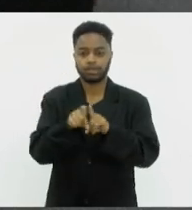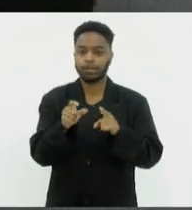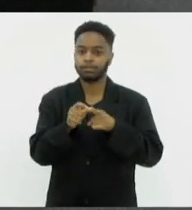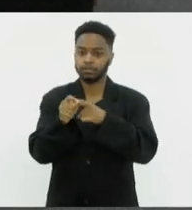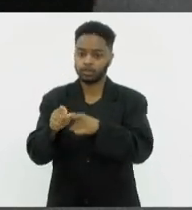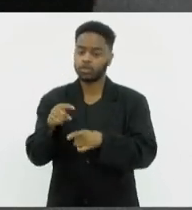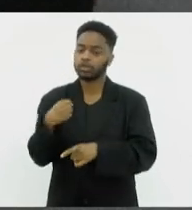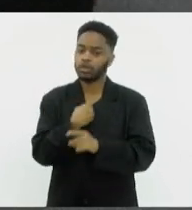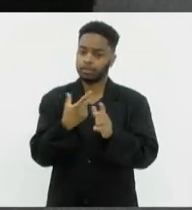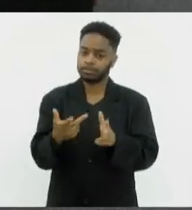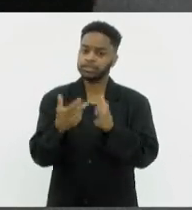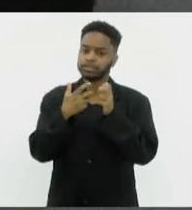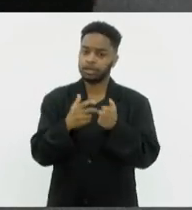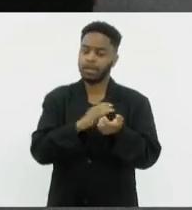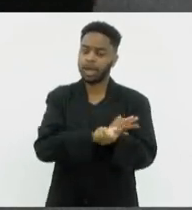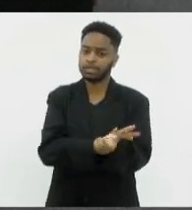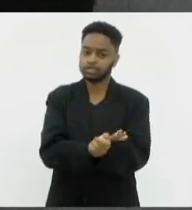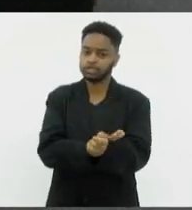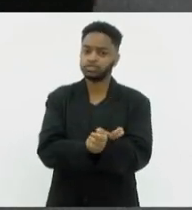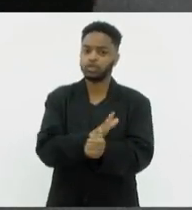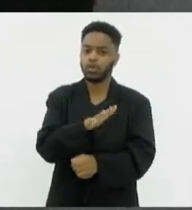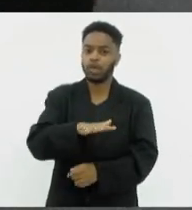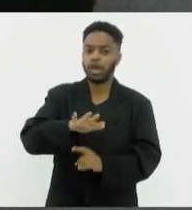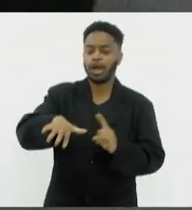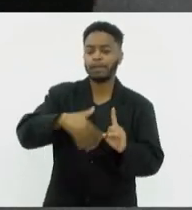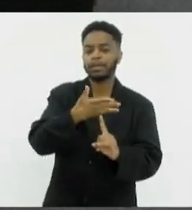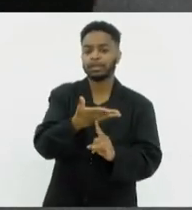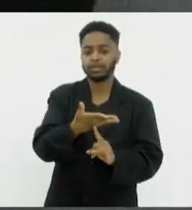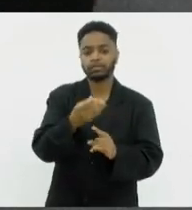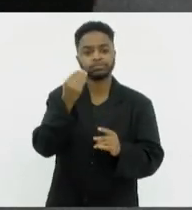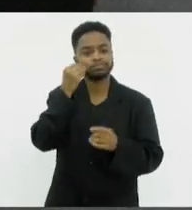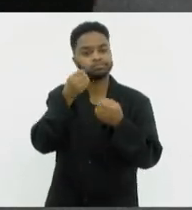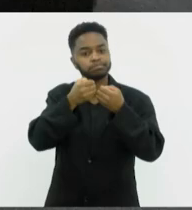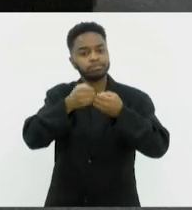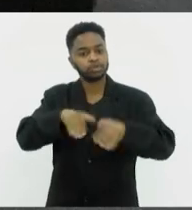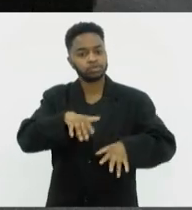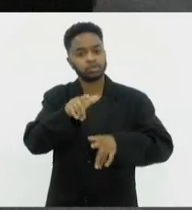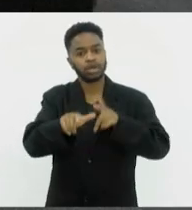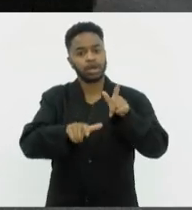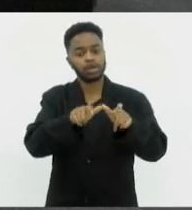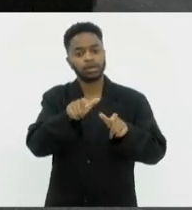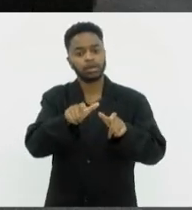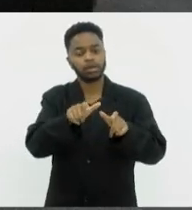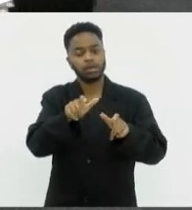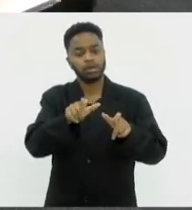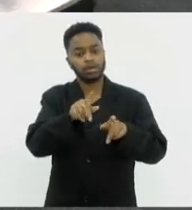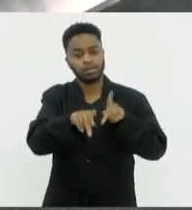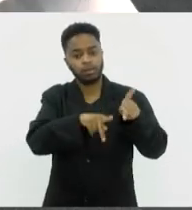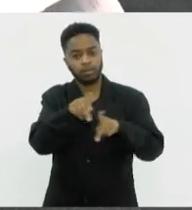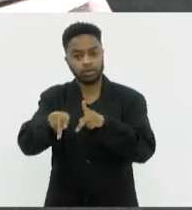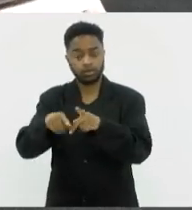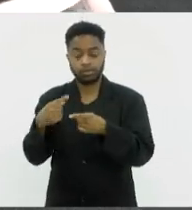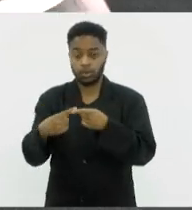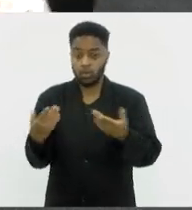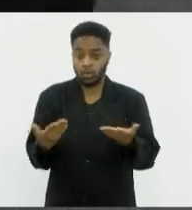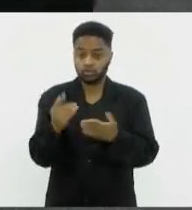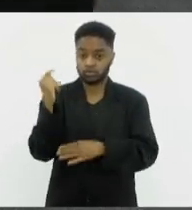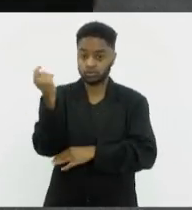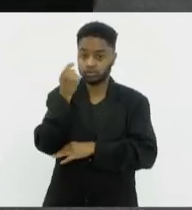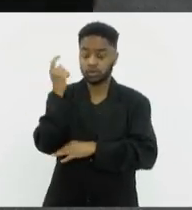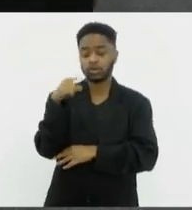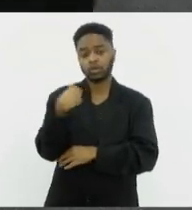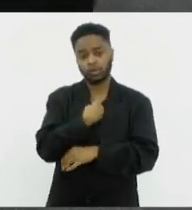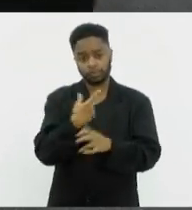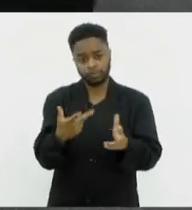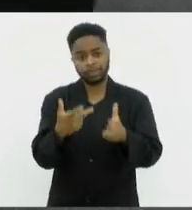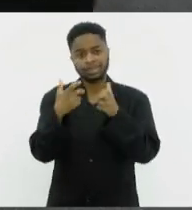racismo ambiental como uma forma de atingir exatamente essa parcela da população. Hoje, no Rio Grande do Sul, a gente está